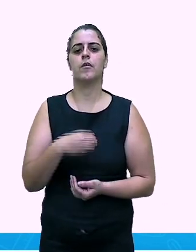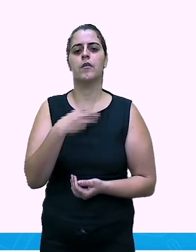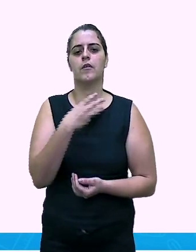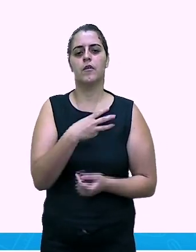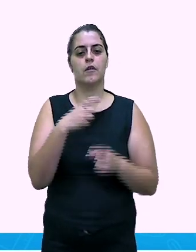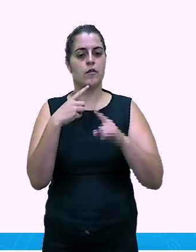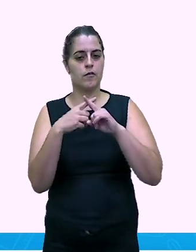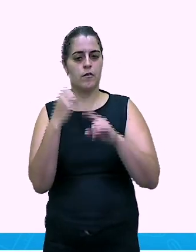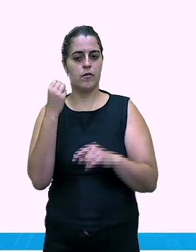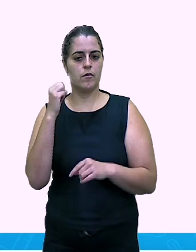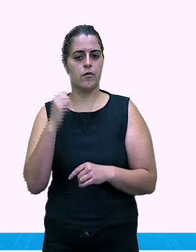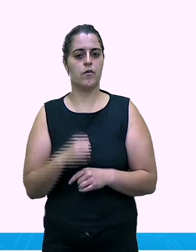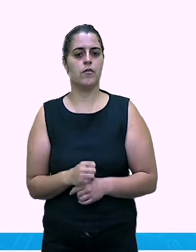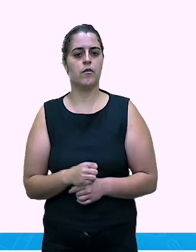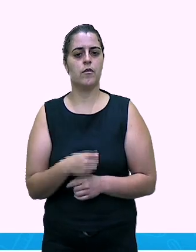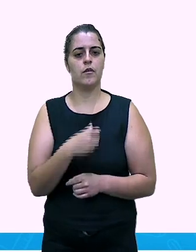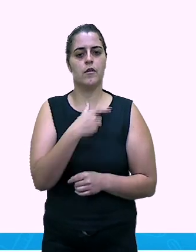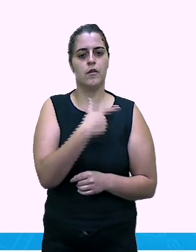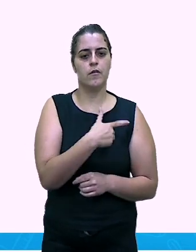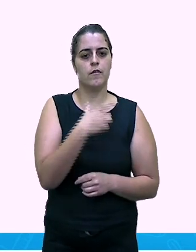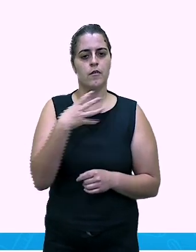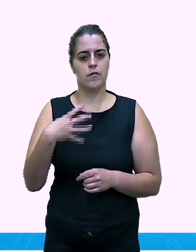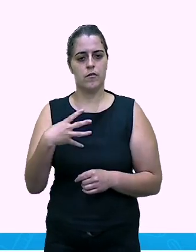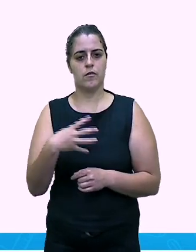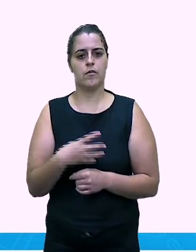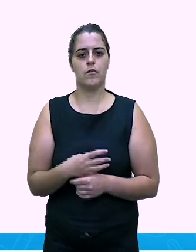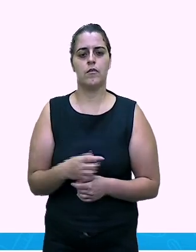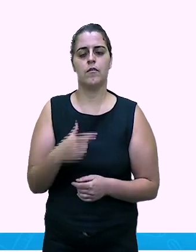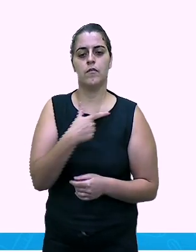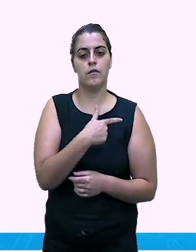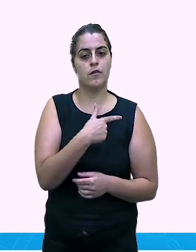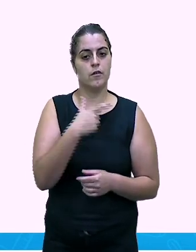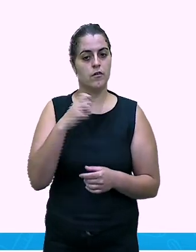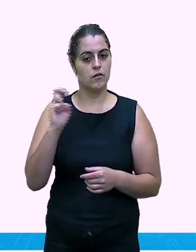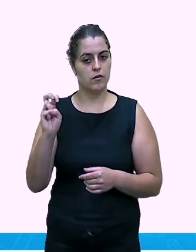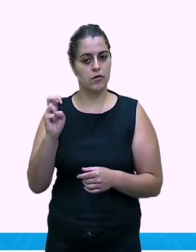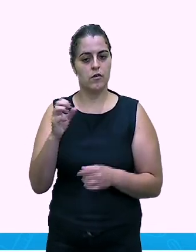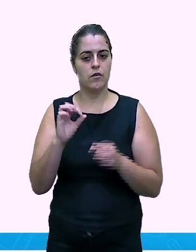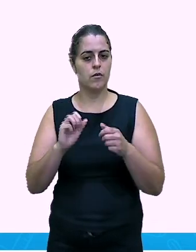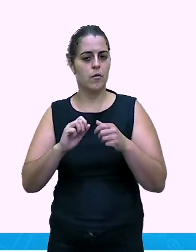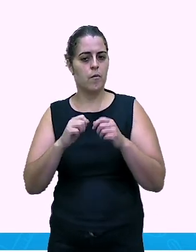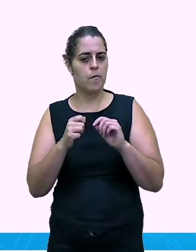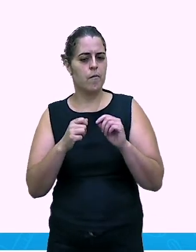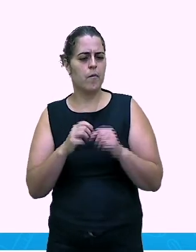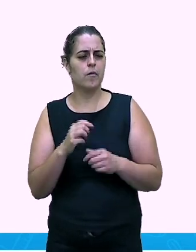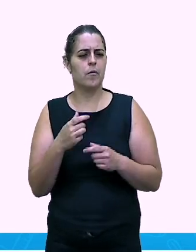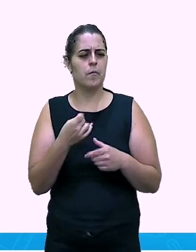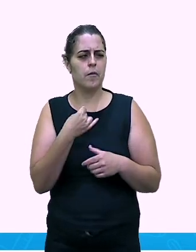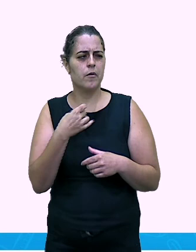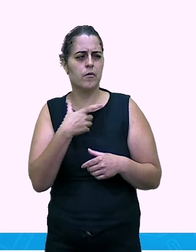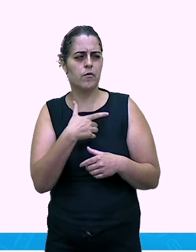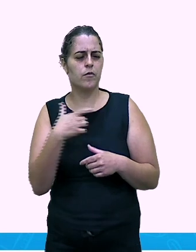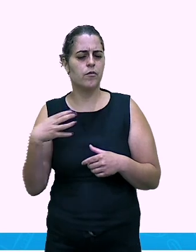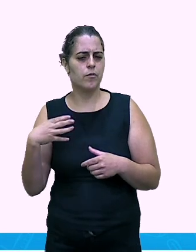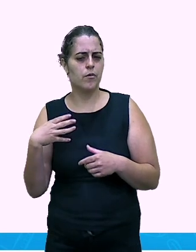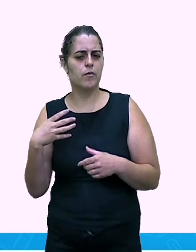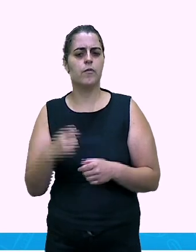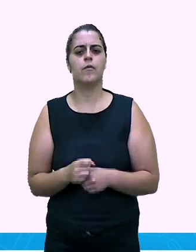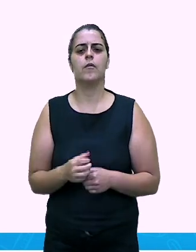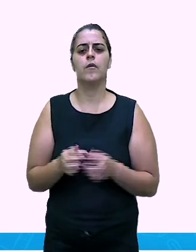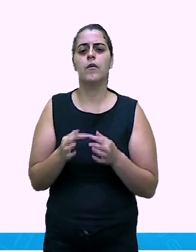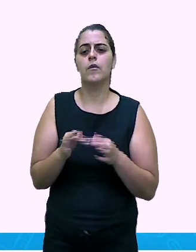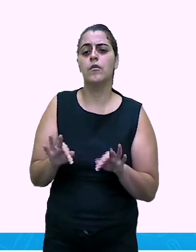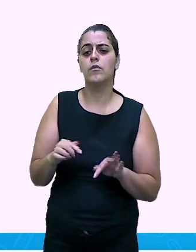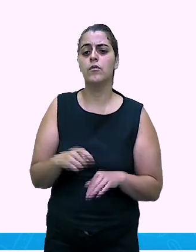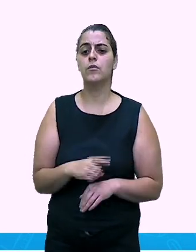8, que vai dar 24. 25 balas, vamos pensar assim, menos 24 vai dar 1.